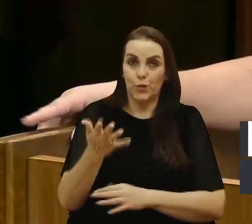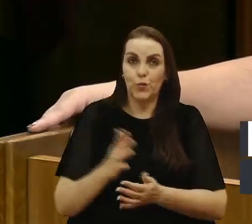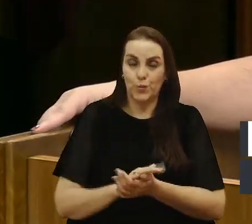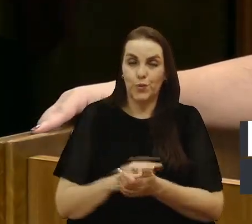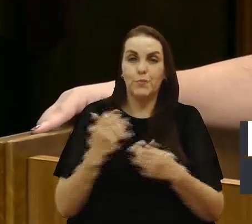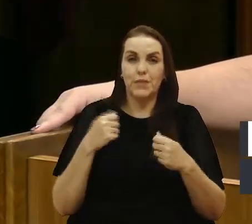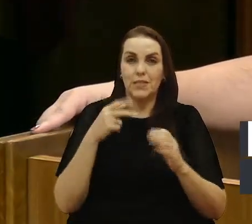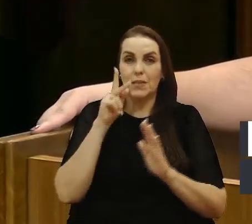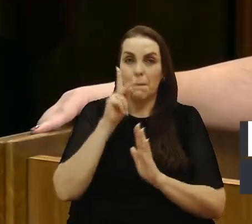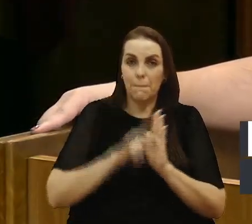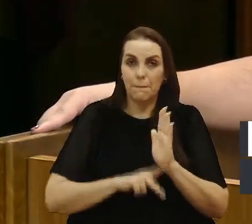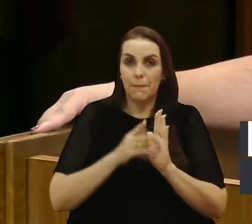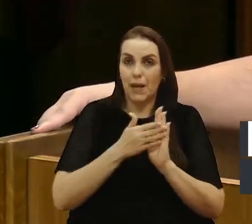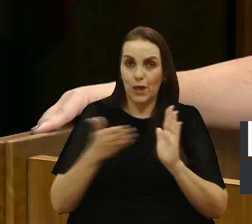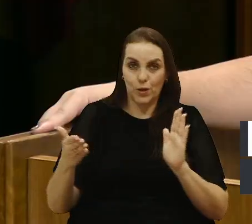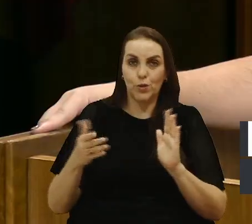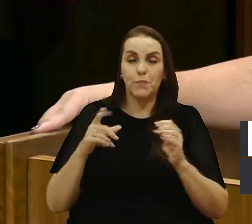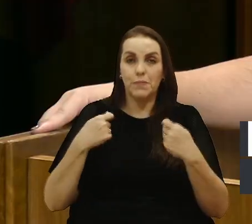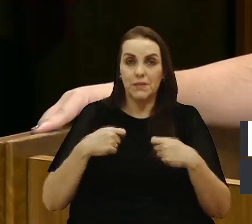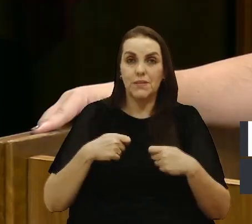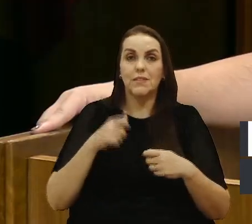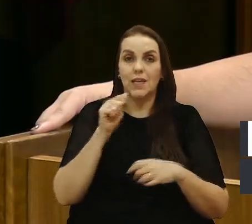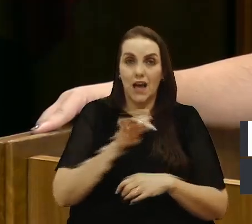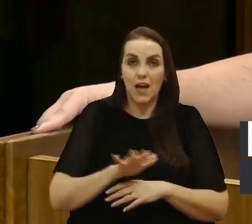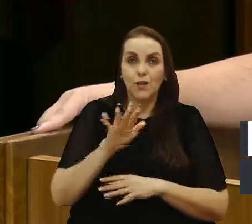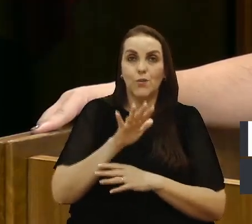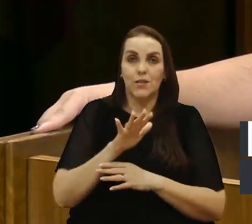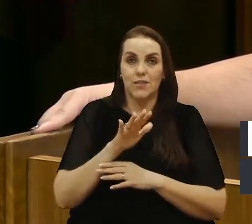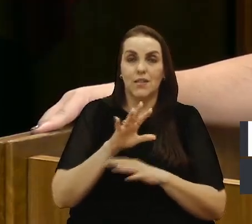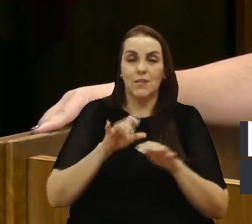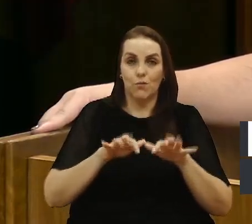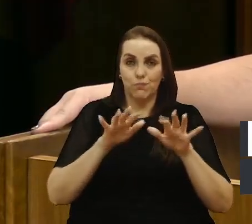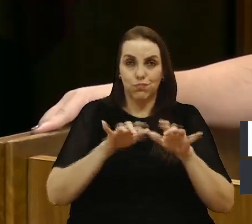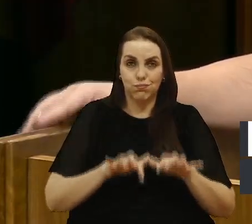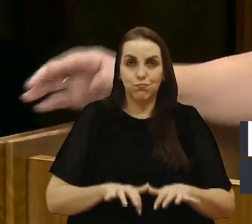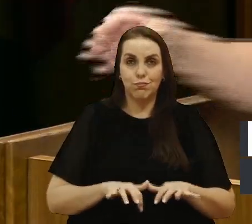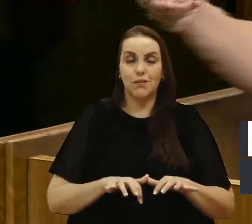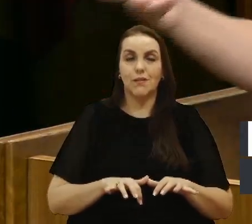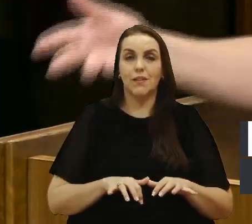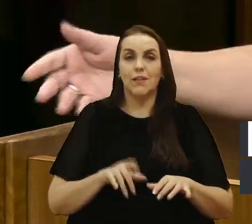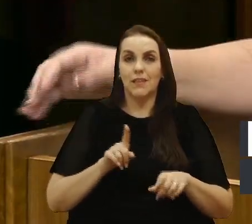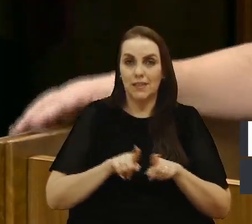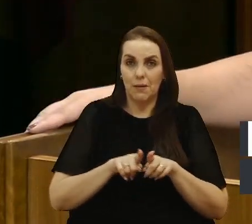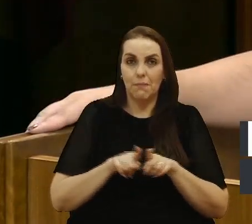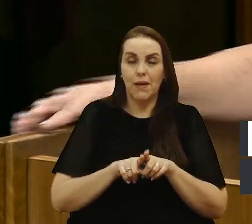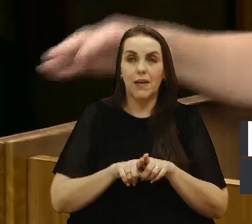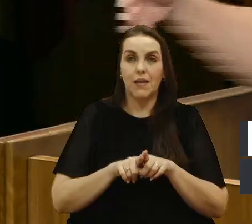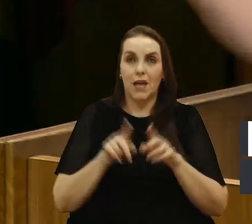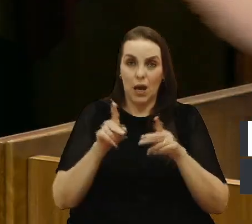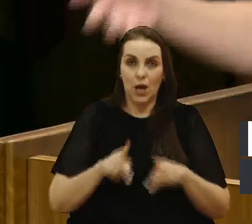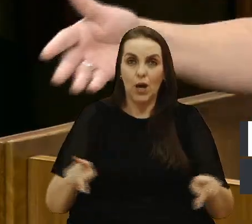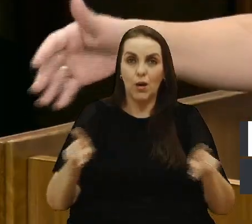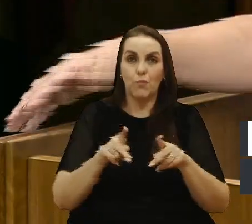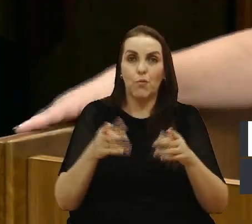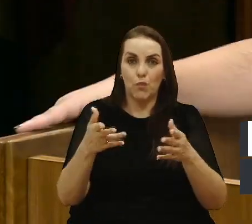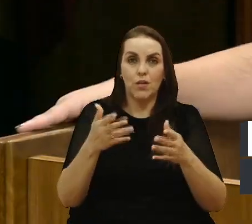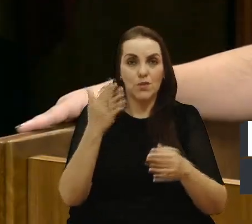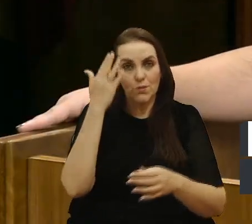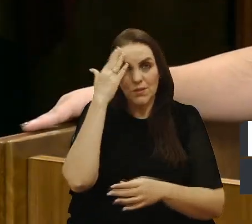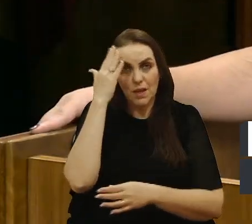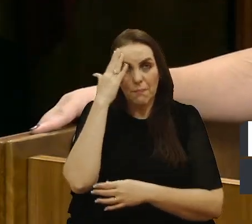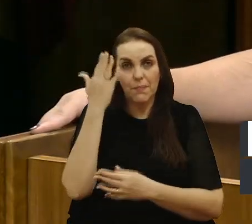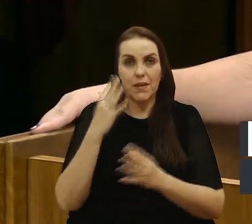esses planos precisam estar atualizados, mas mais do que isso, à mão da população, com as informações à mão